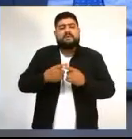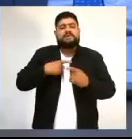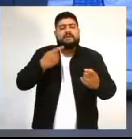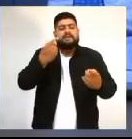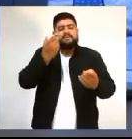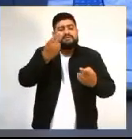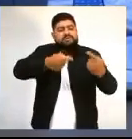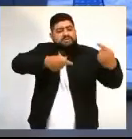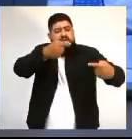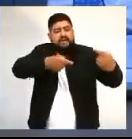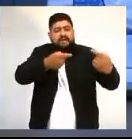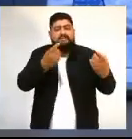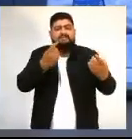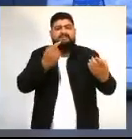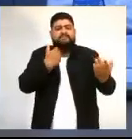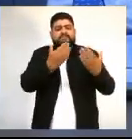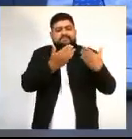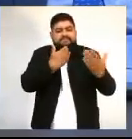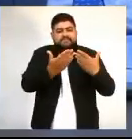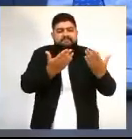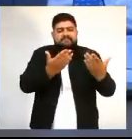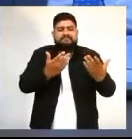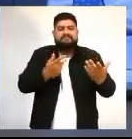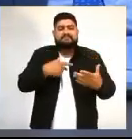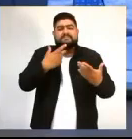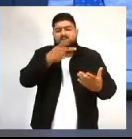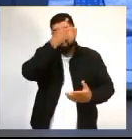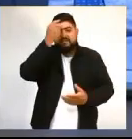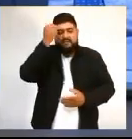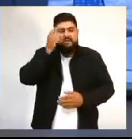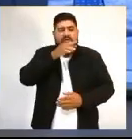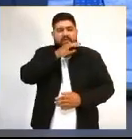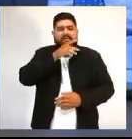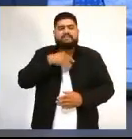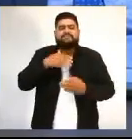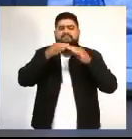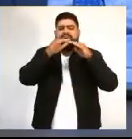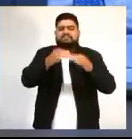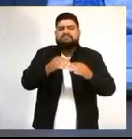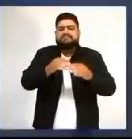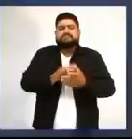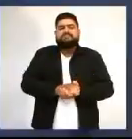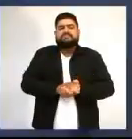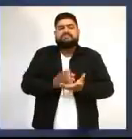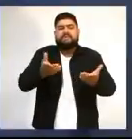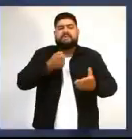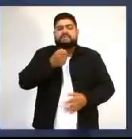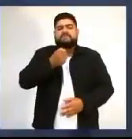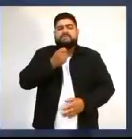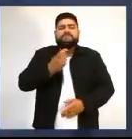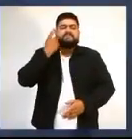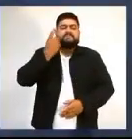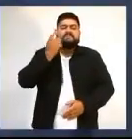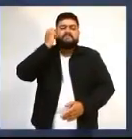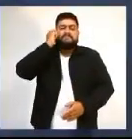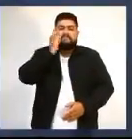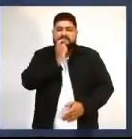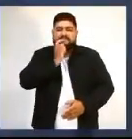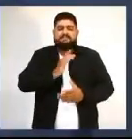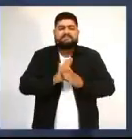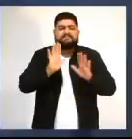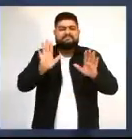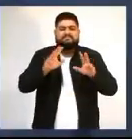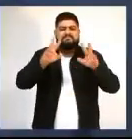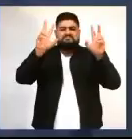deputado, acontece esse tipo de coisa. Prefeito ruim, fica meu repúdio aqui. Com a palavra, deputado Laerte. Só para, eu não vou entrar